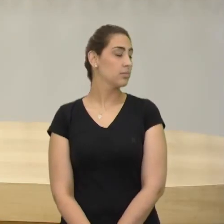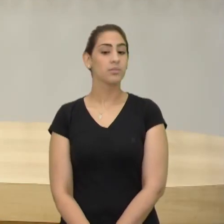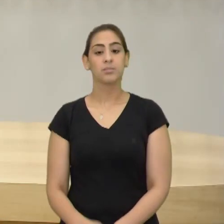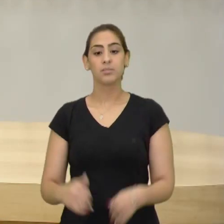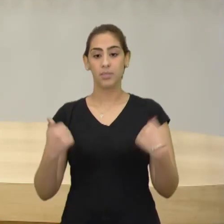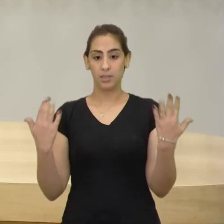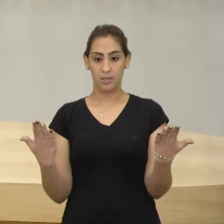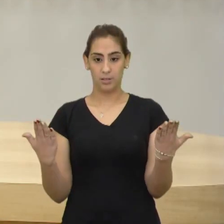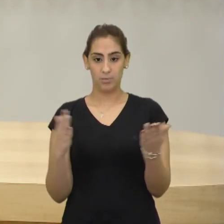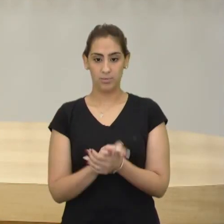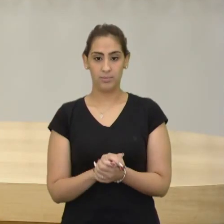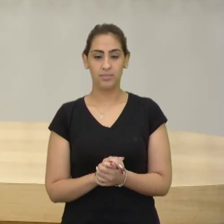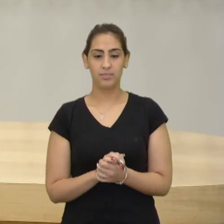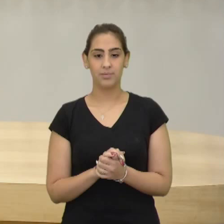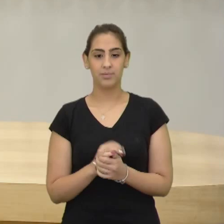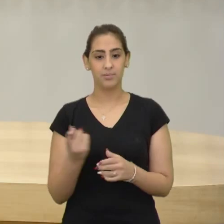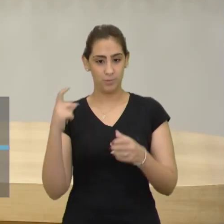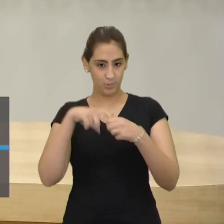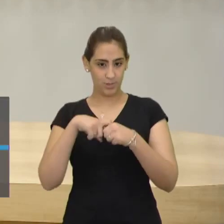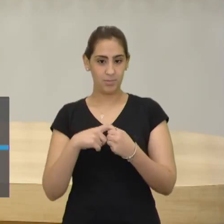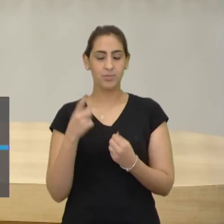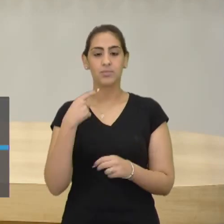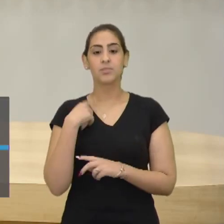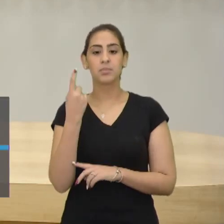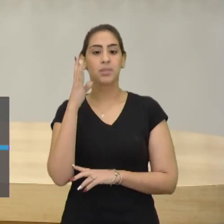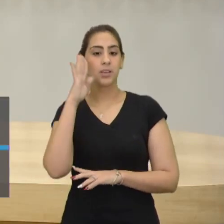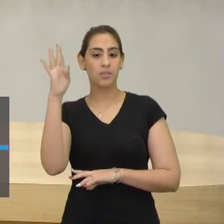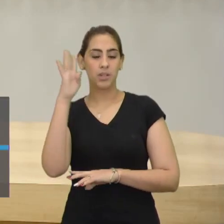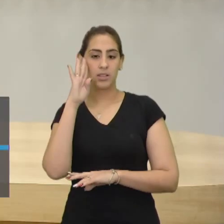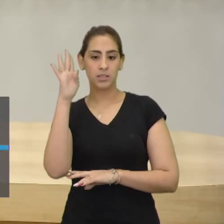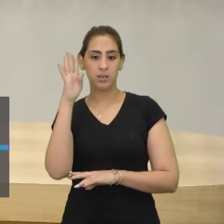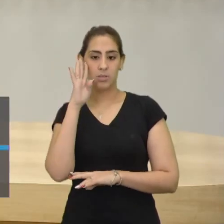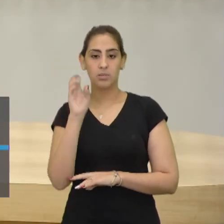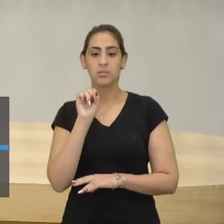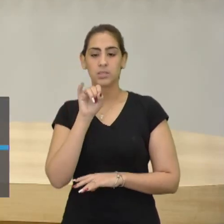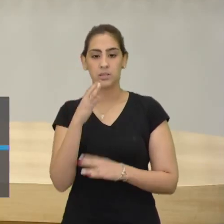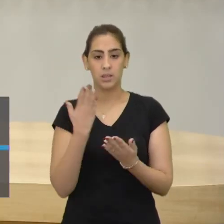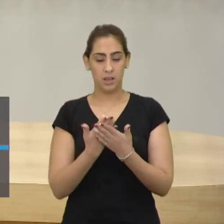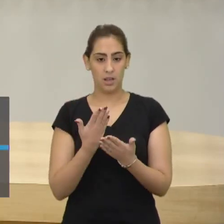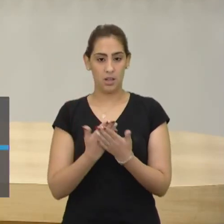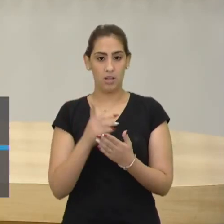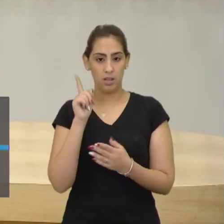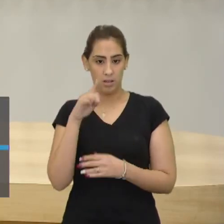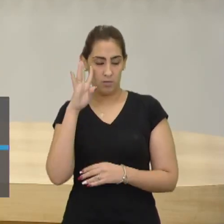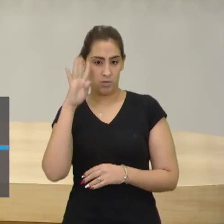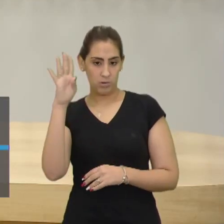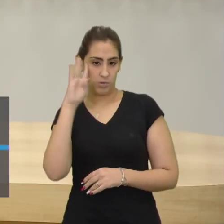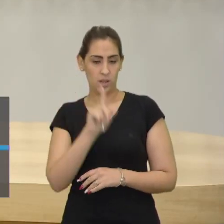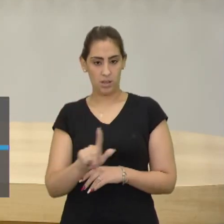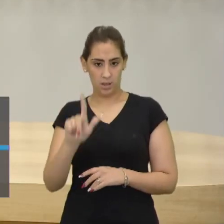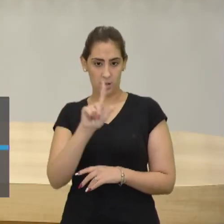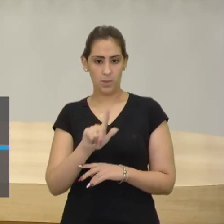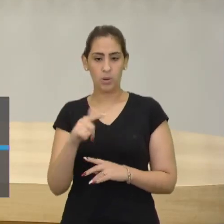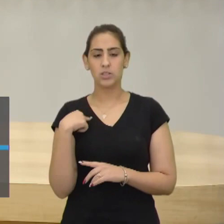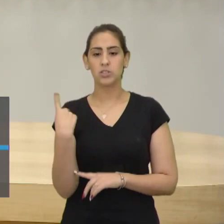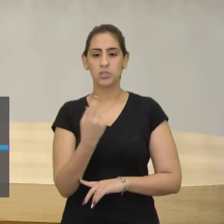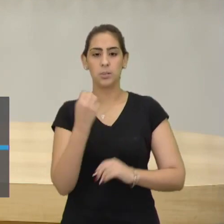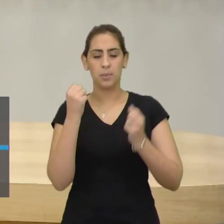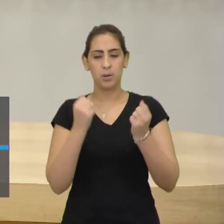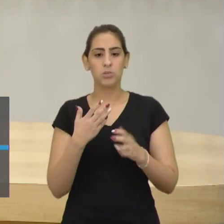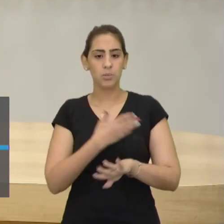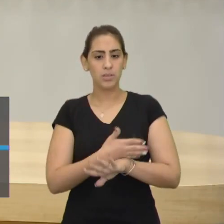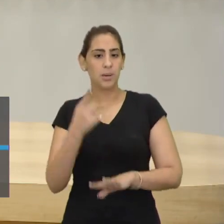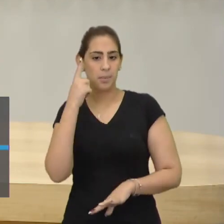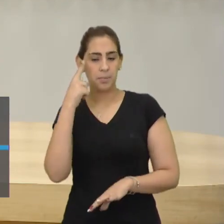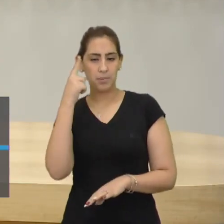Então, fizemos aqui uma primeira reflexão. Né? Se a aula é sobre filosofia e literatura, a gente pode começar pensando